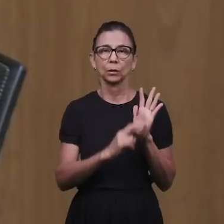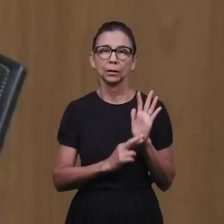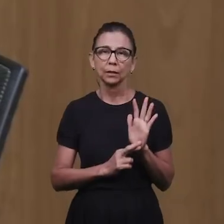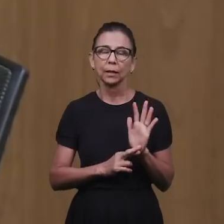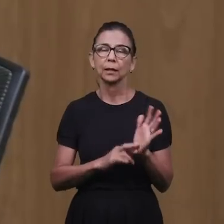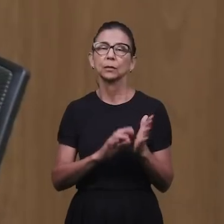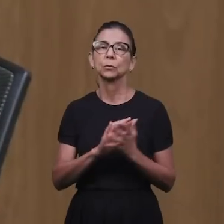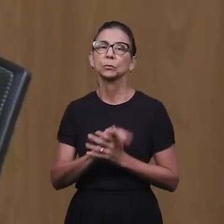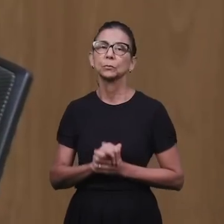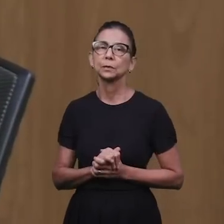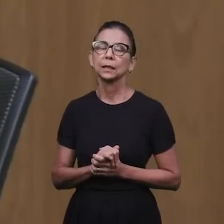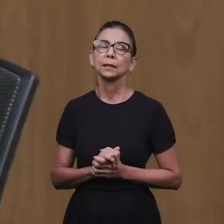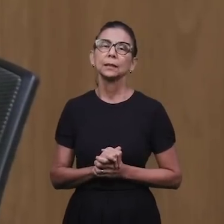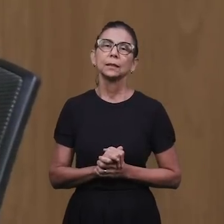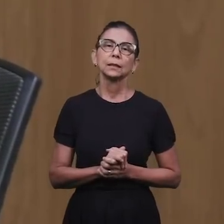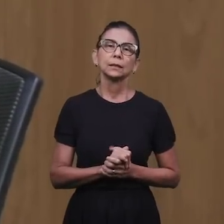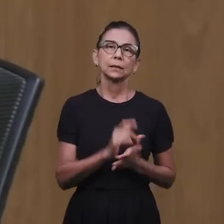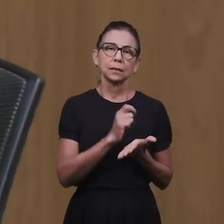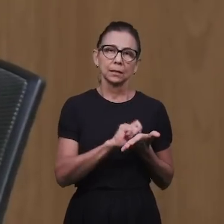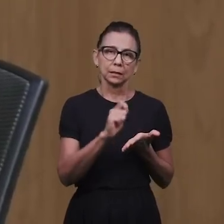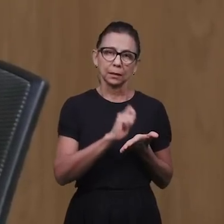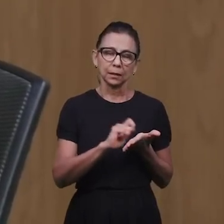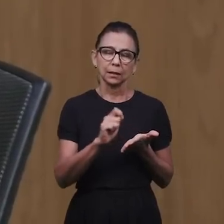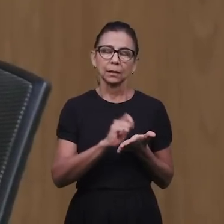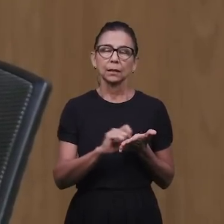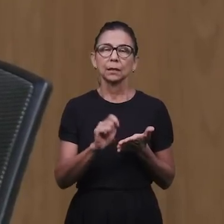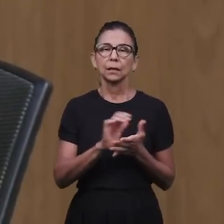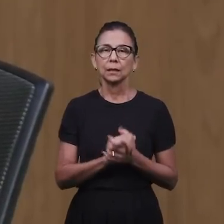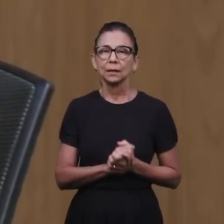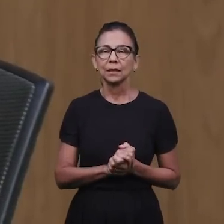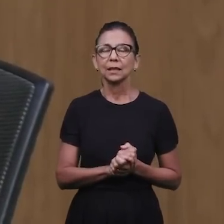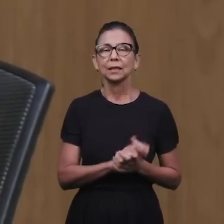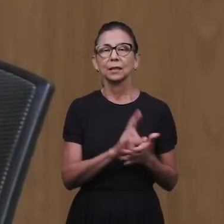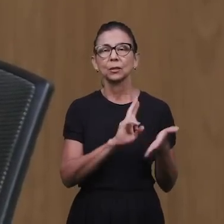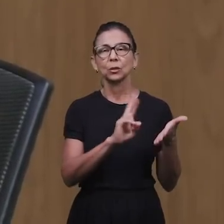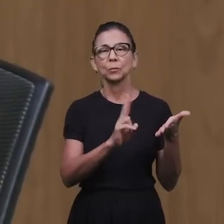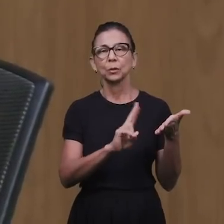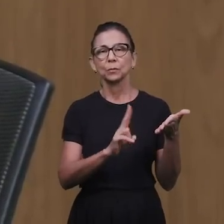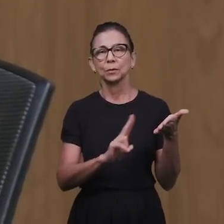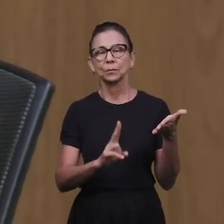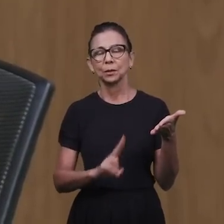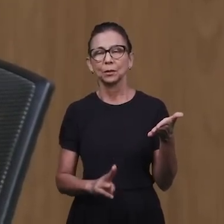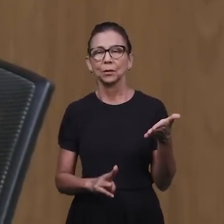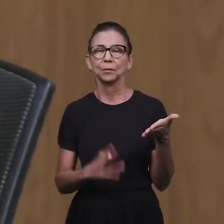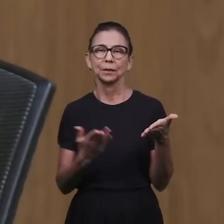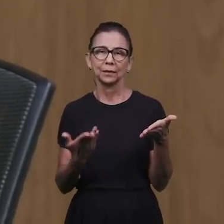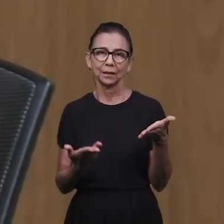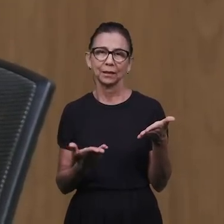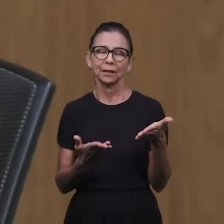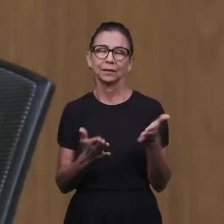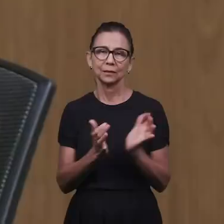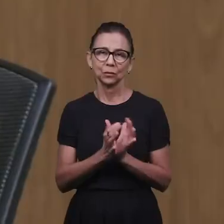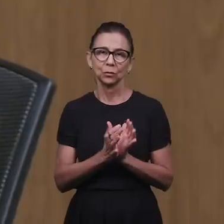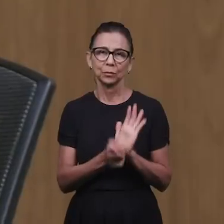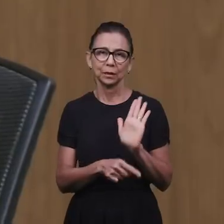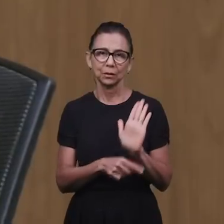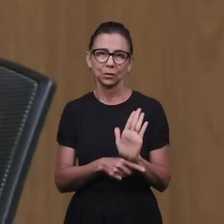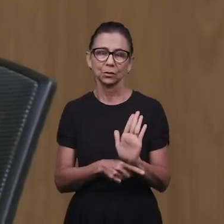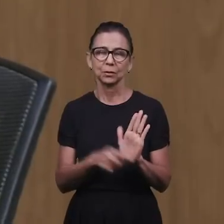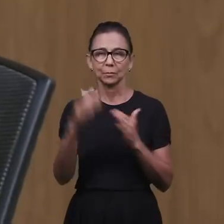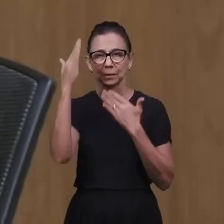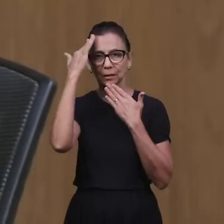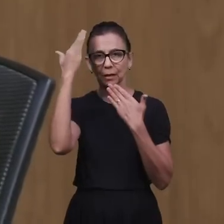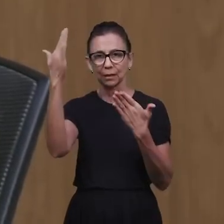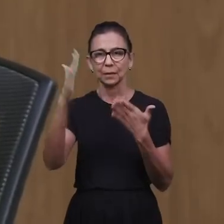com o roteiro, com a produção deste programa. Quero citar o nome dos jovens, a Karina, Maritza, Raíssa, o João e